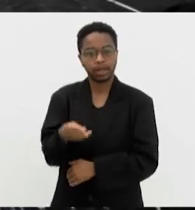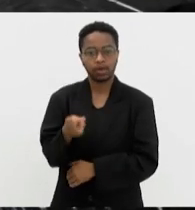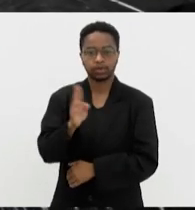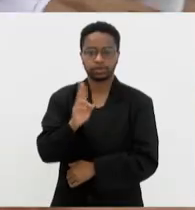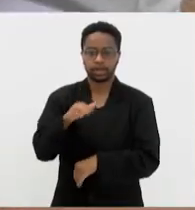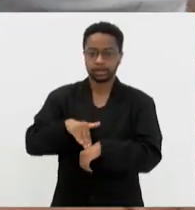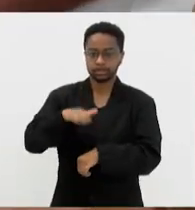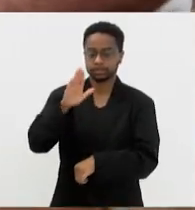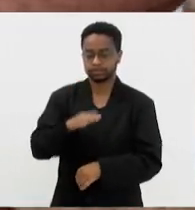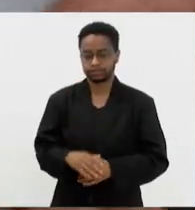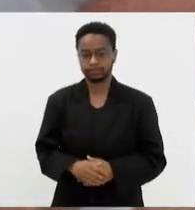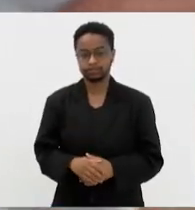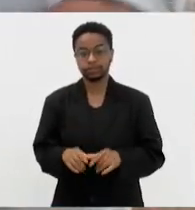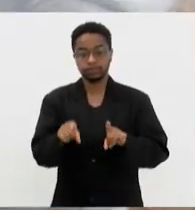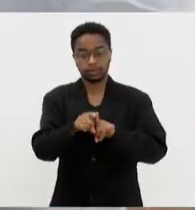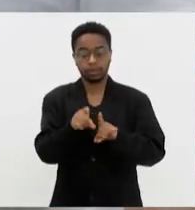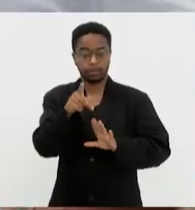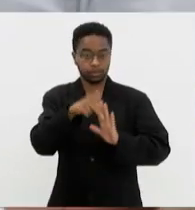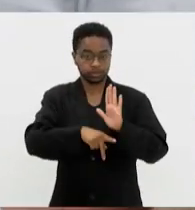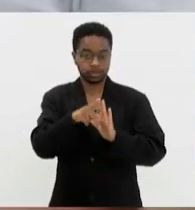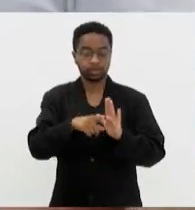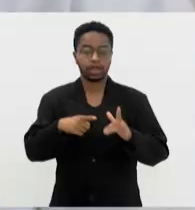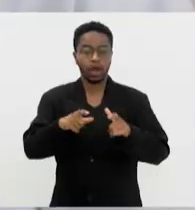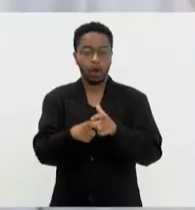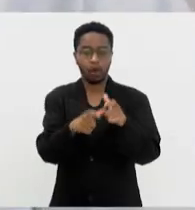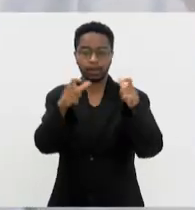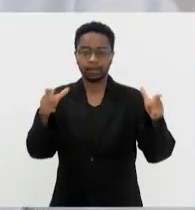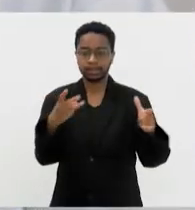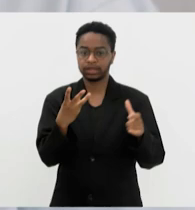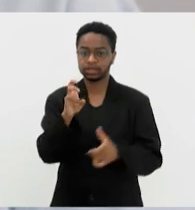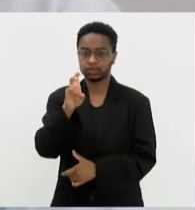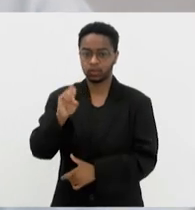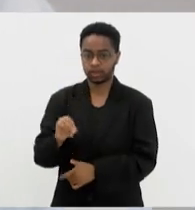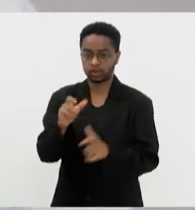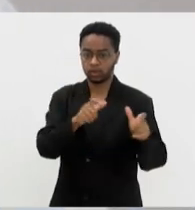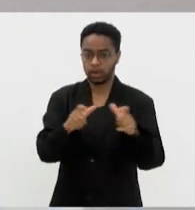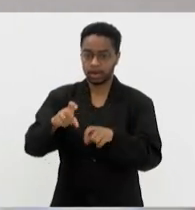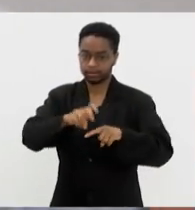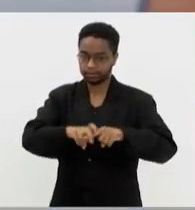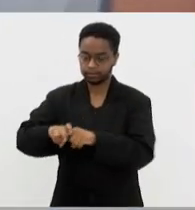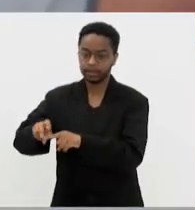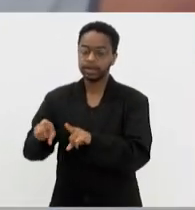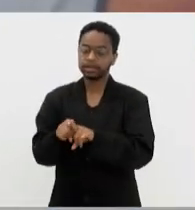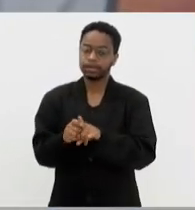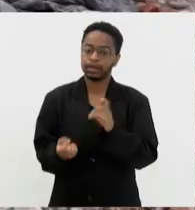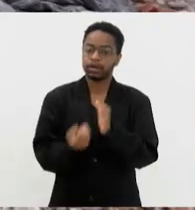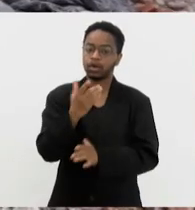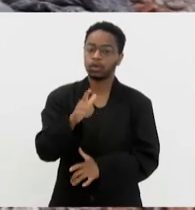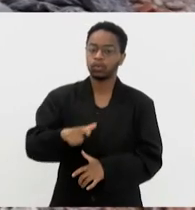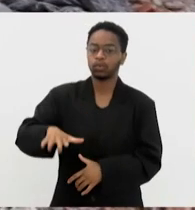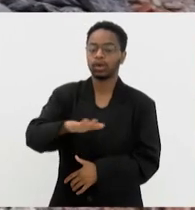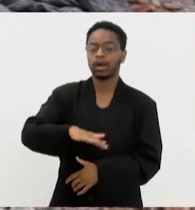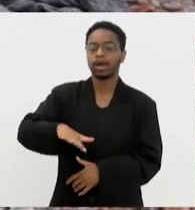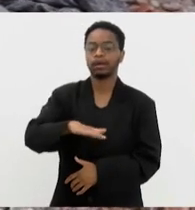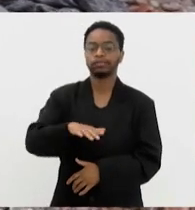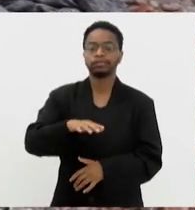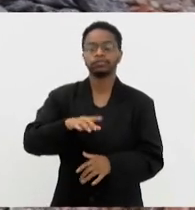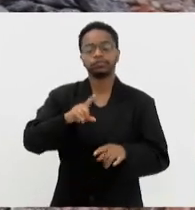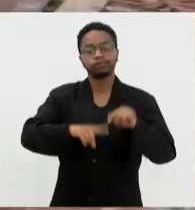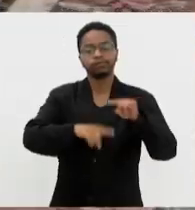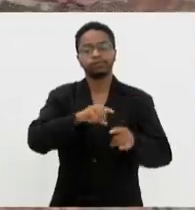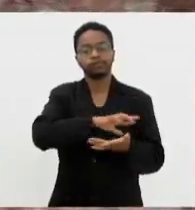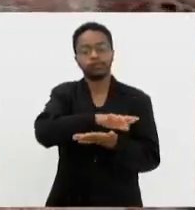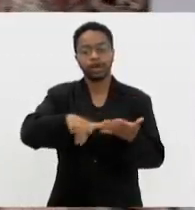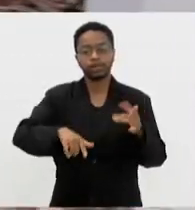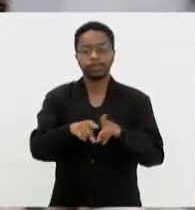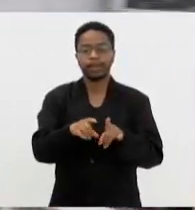1 milhão de reais. O projeto inclui expansão para 350 lugares, criação de um espaço multifuncional, nova área administrativa